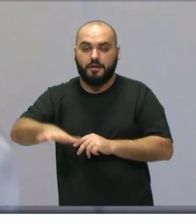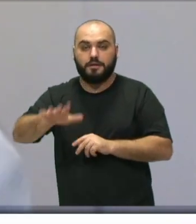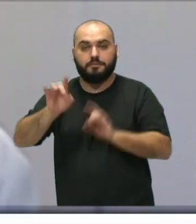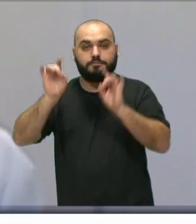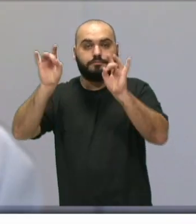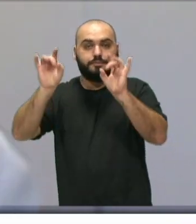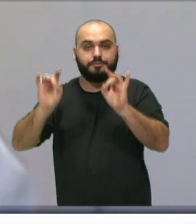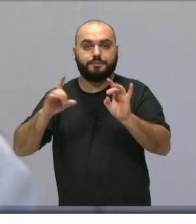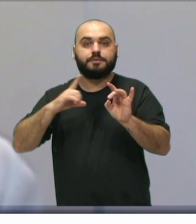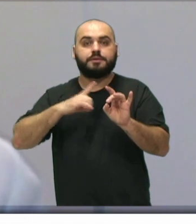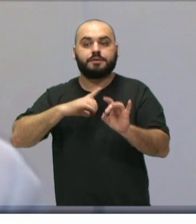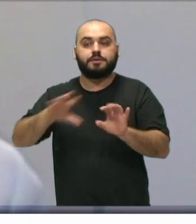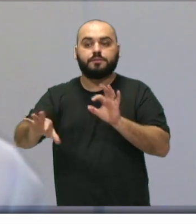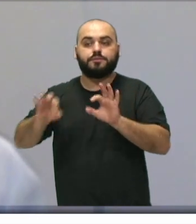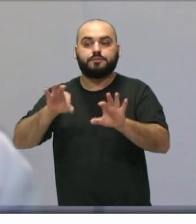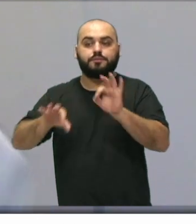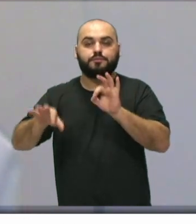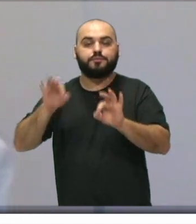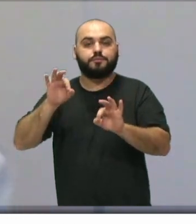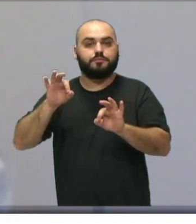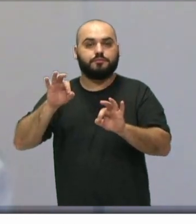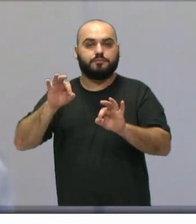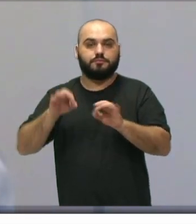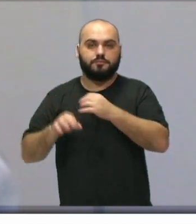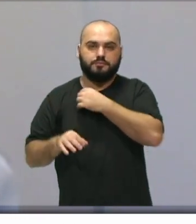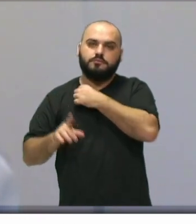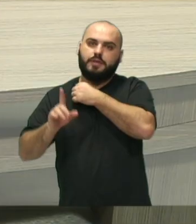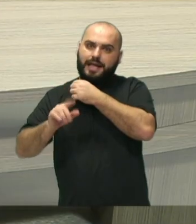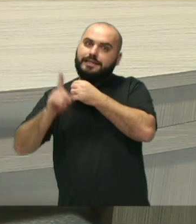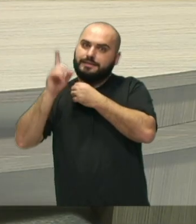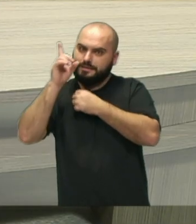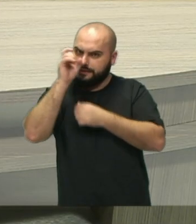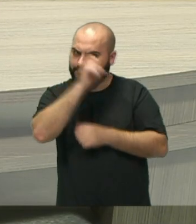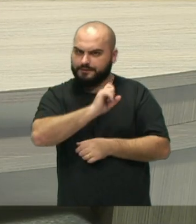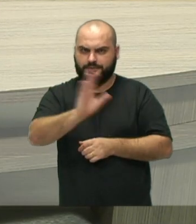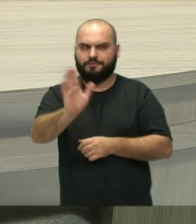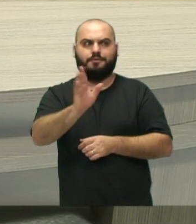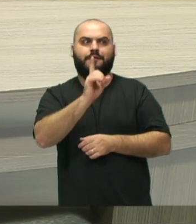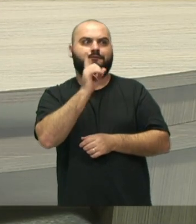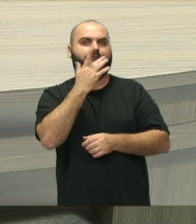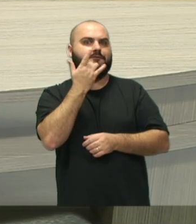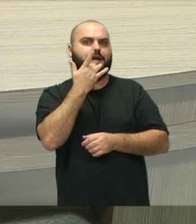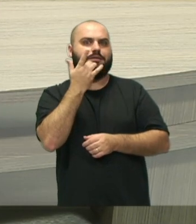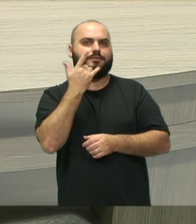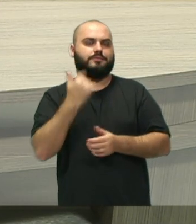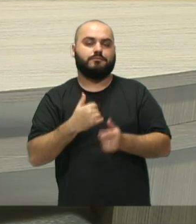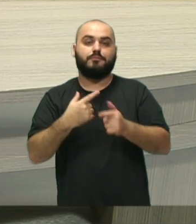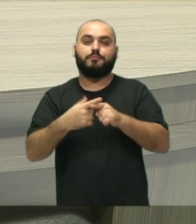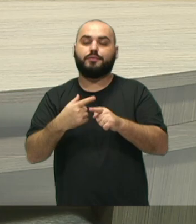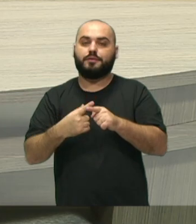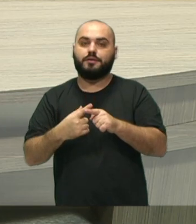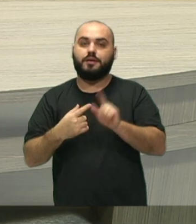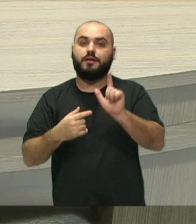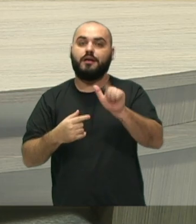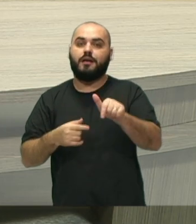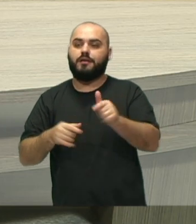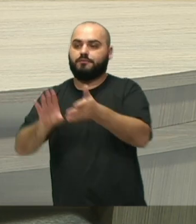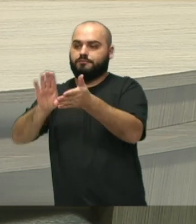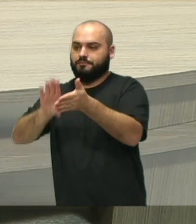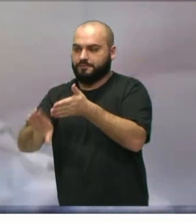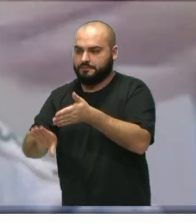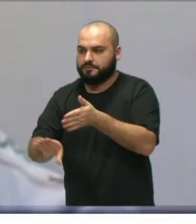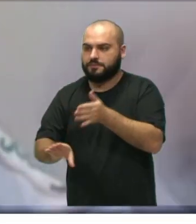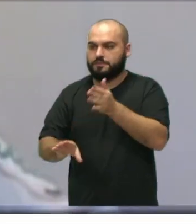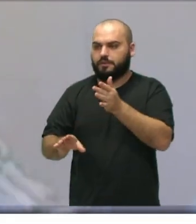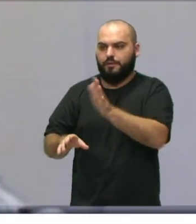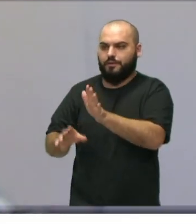dar esse diagnóstico. E é um diagnóstico difícil, tá? Não é uma coisa fácil. porque ele é dado por exclusão. Se você